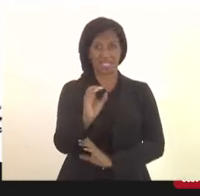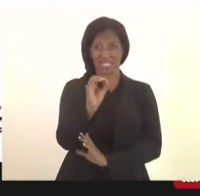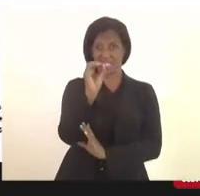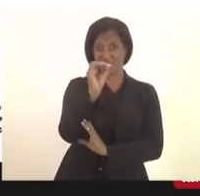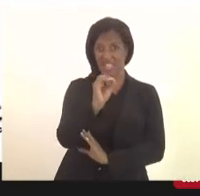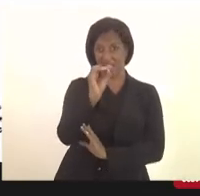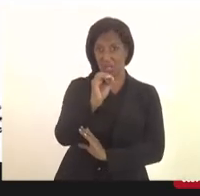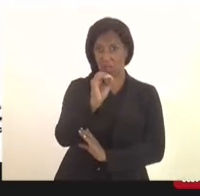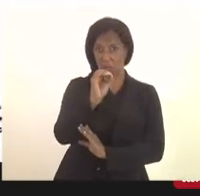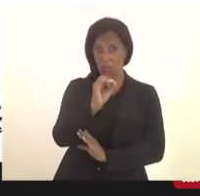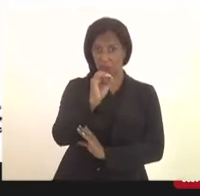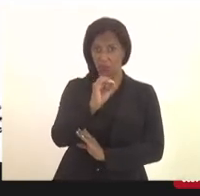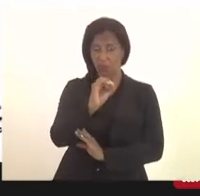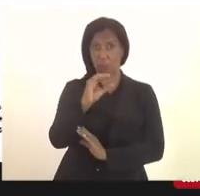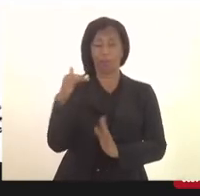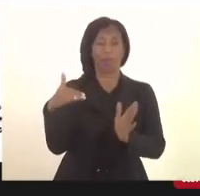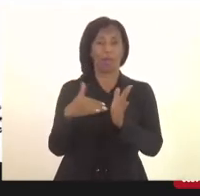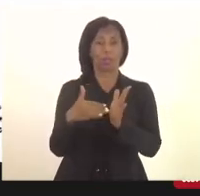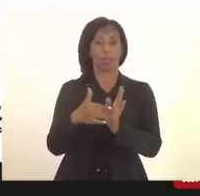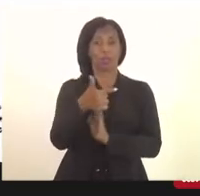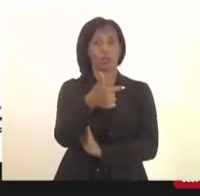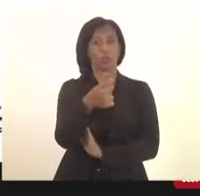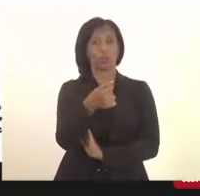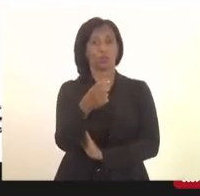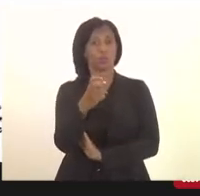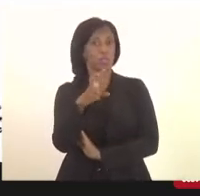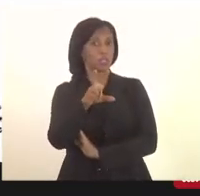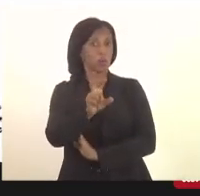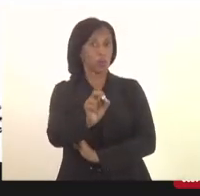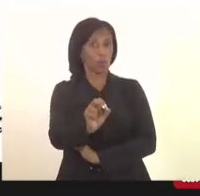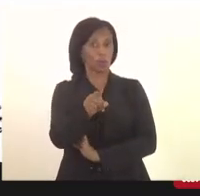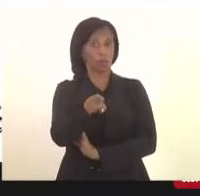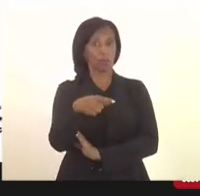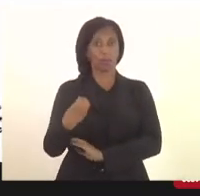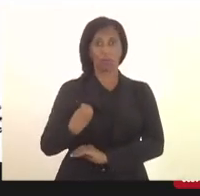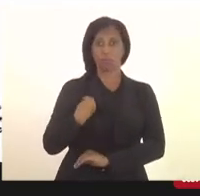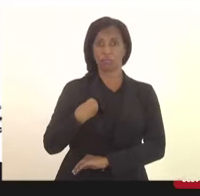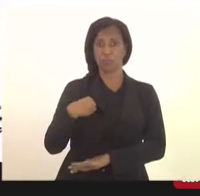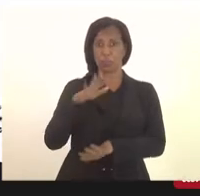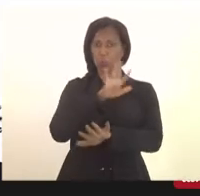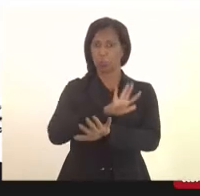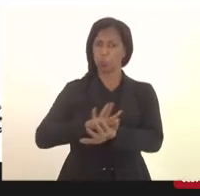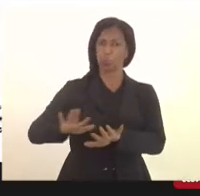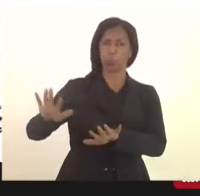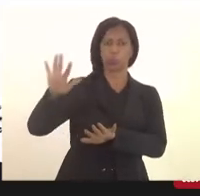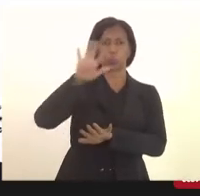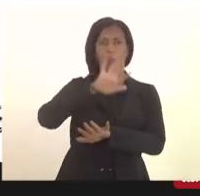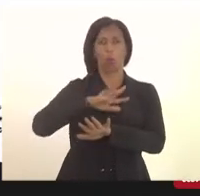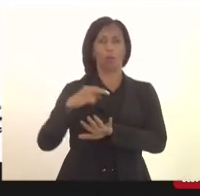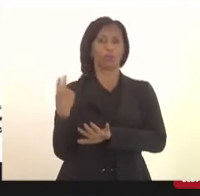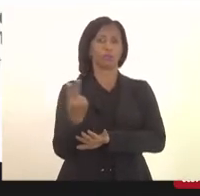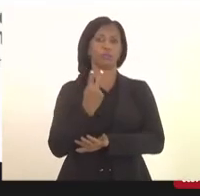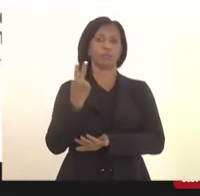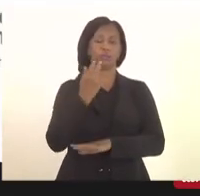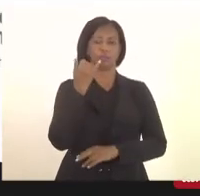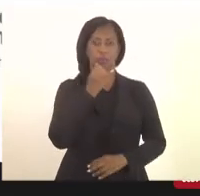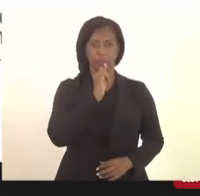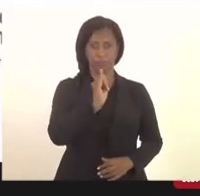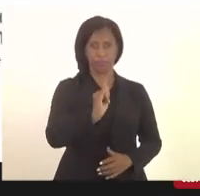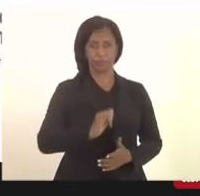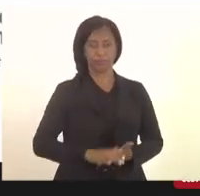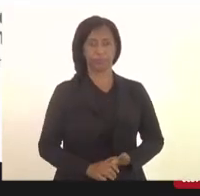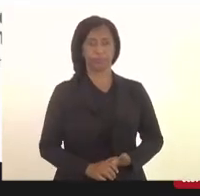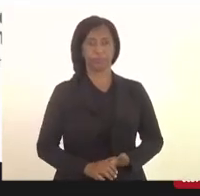emissões até 2050 e está presente em toda a cadeia de valor da energia.